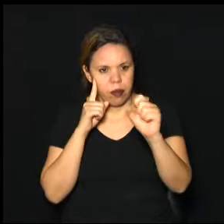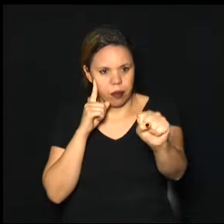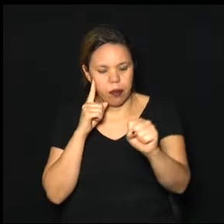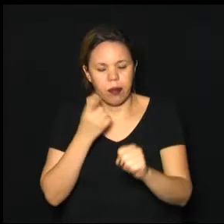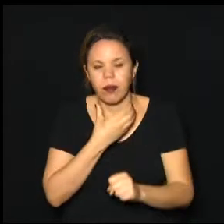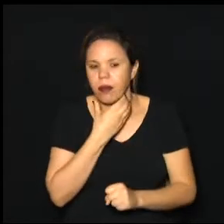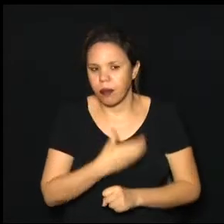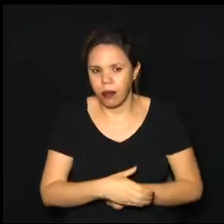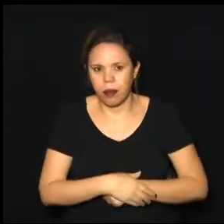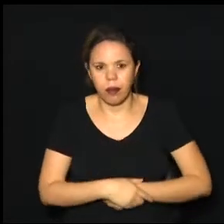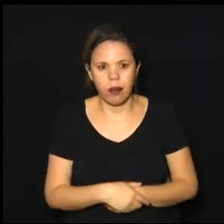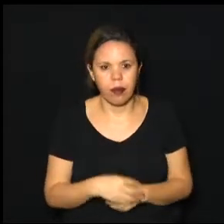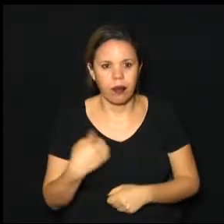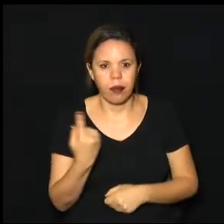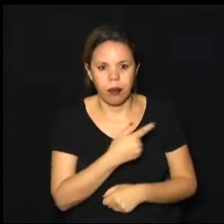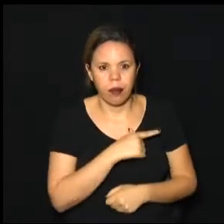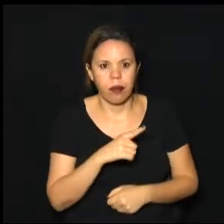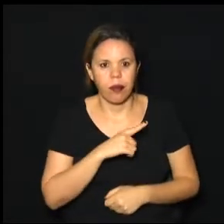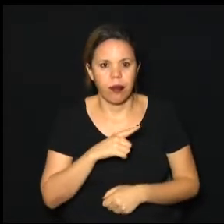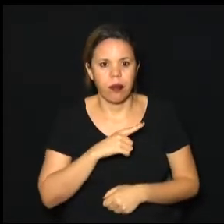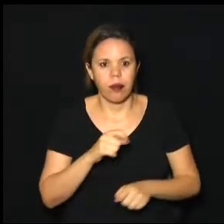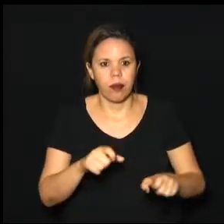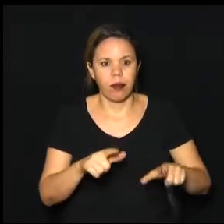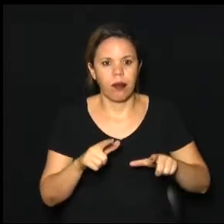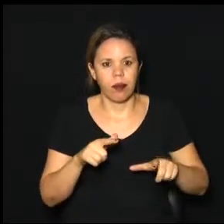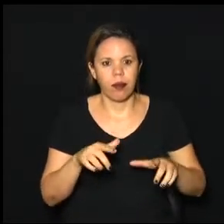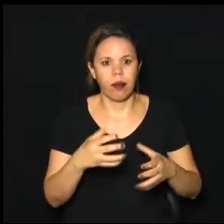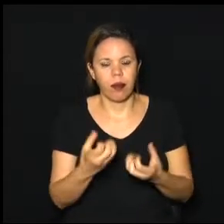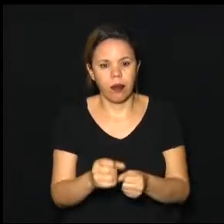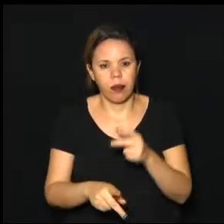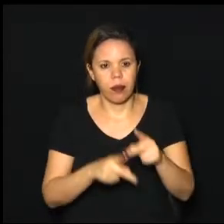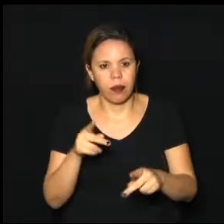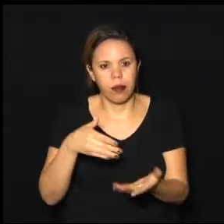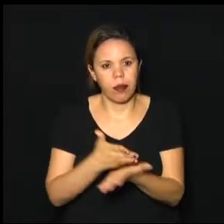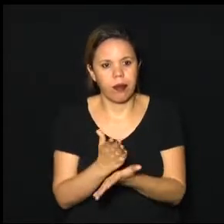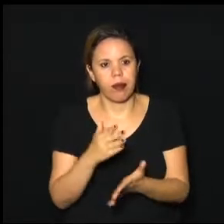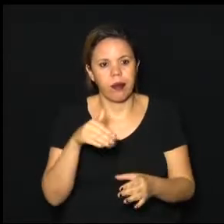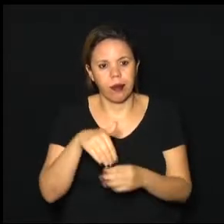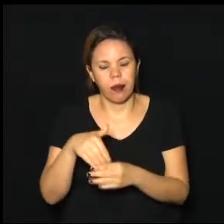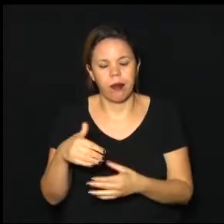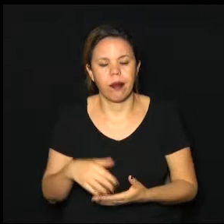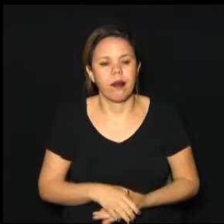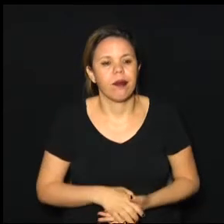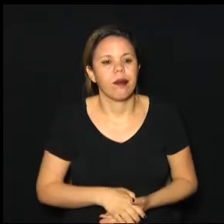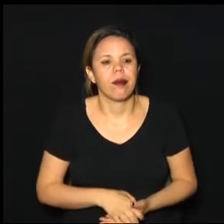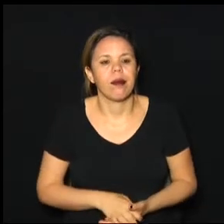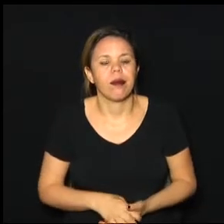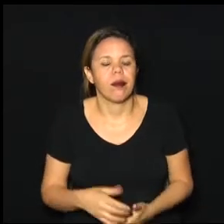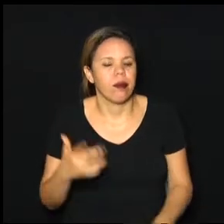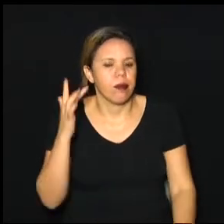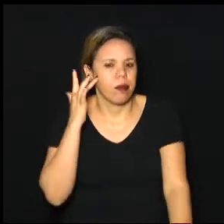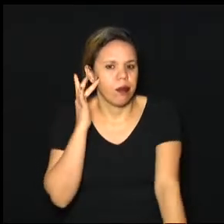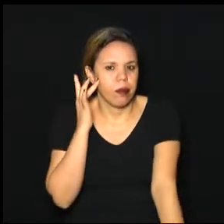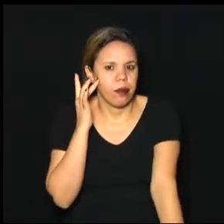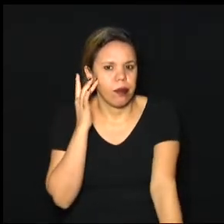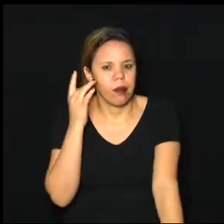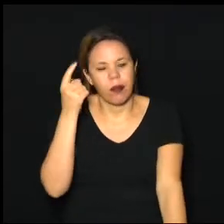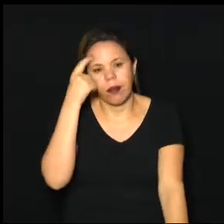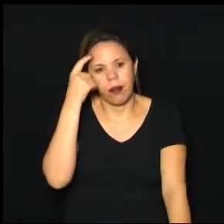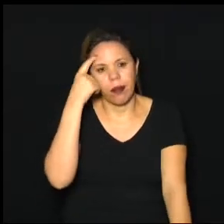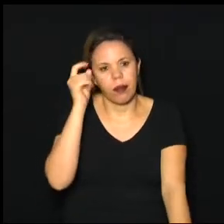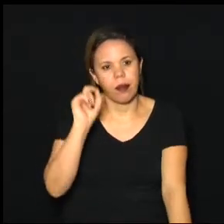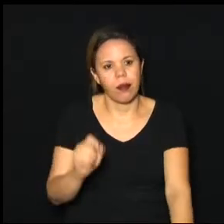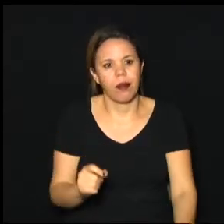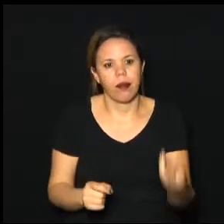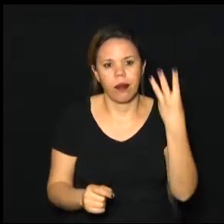dezembro nós teremos a diplomação dos eleitos. Eu, particularmente, penso que em